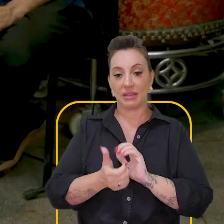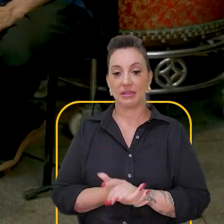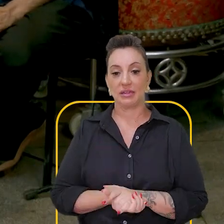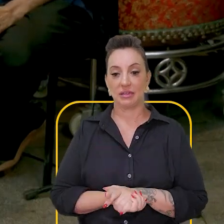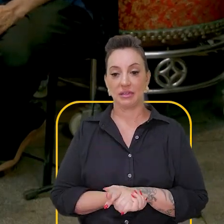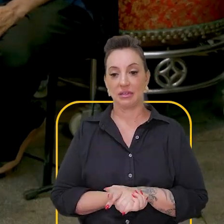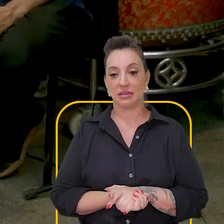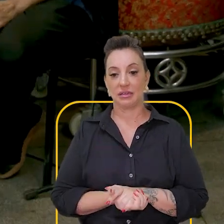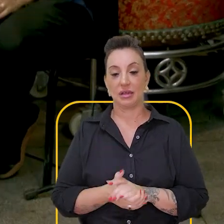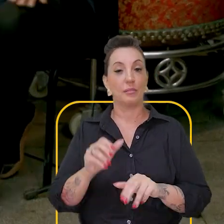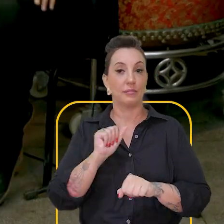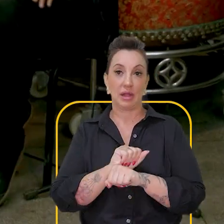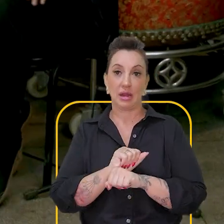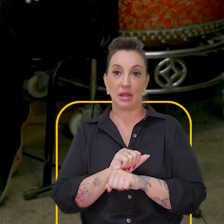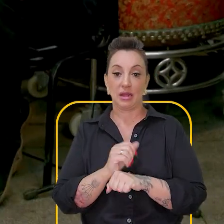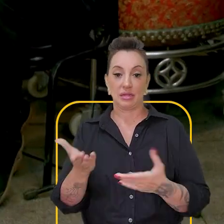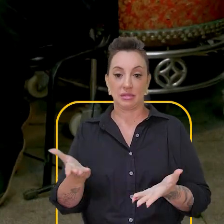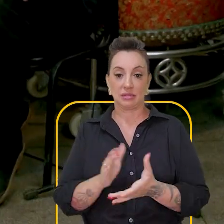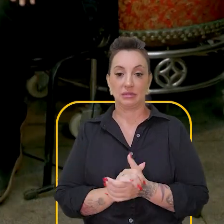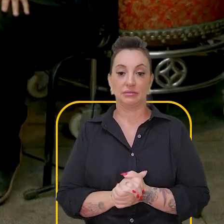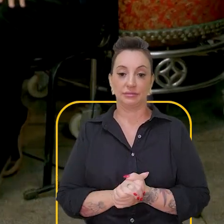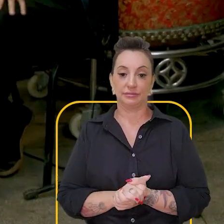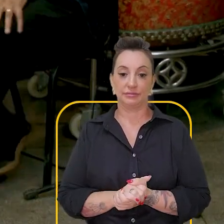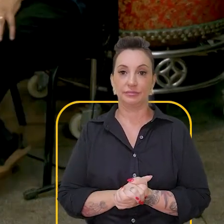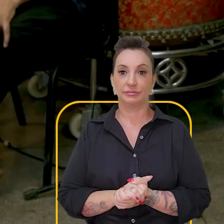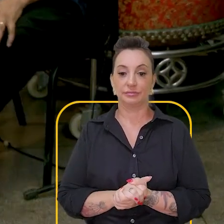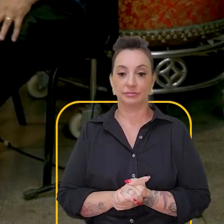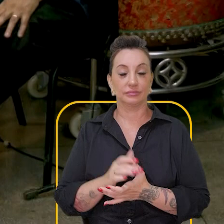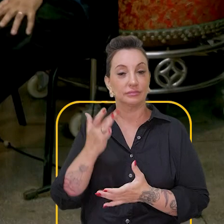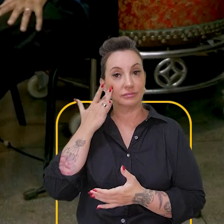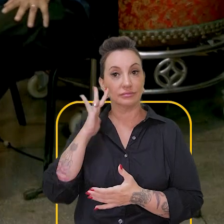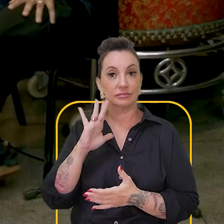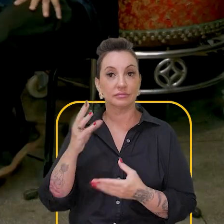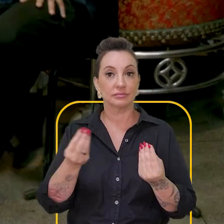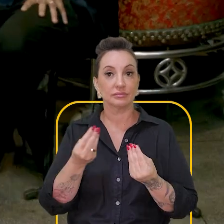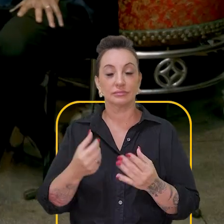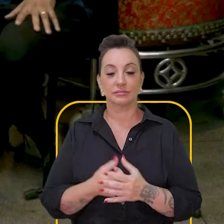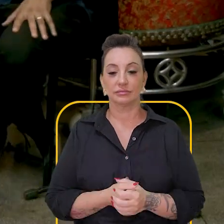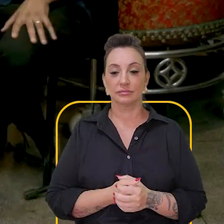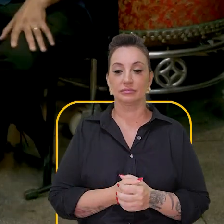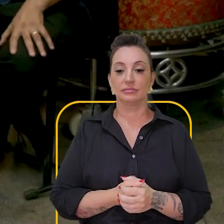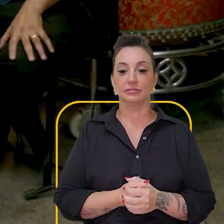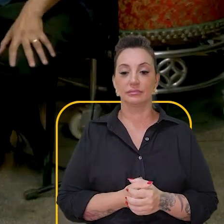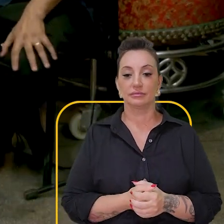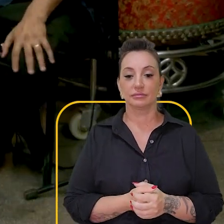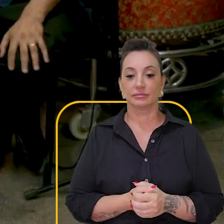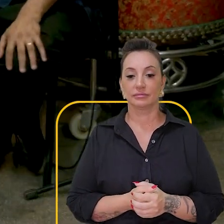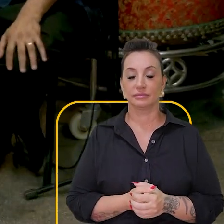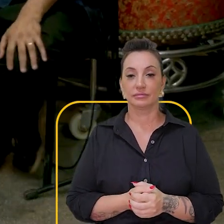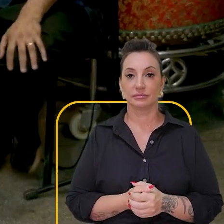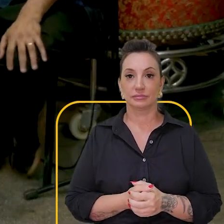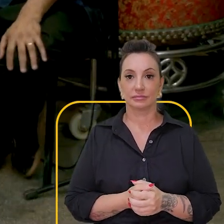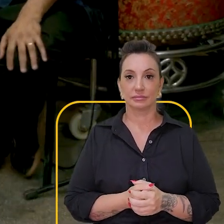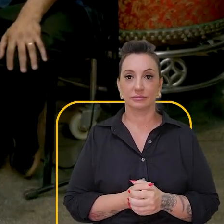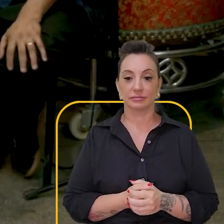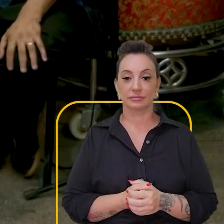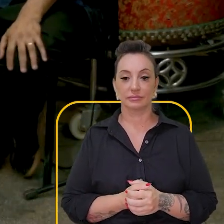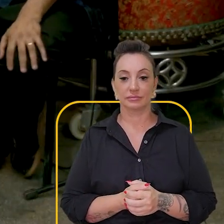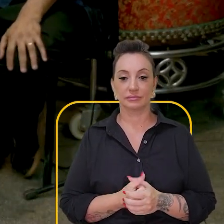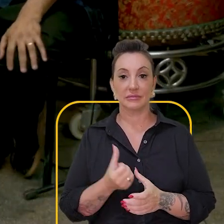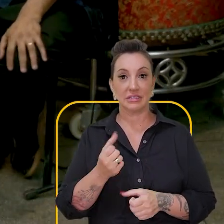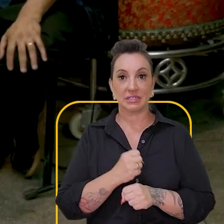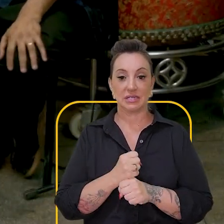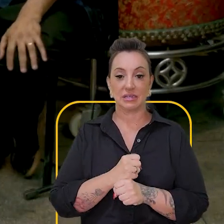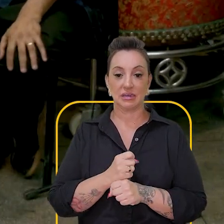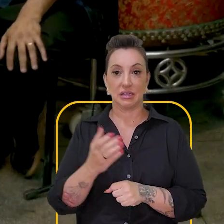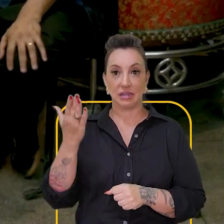então já não tem mais Mas na nossa n na época em que eu competia era assim ó ano que vem tem